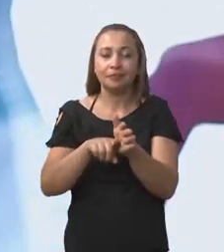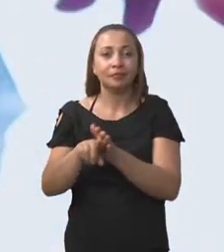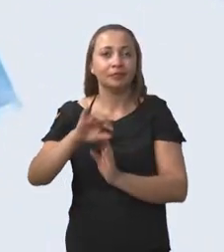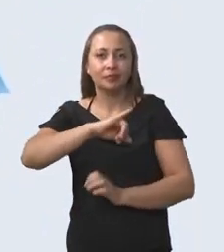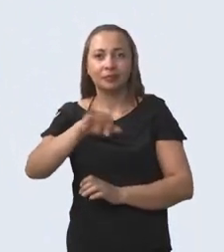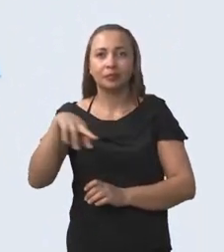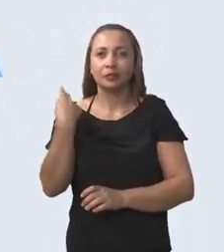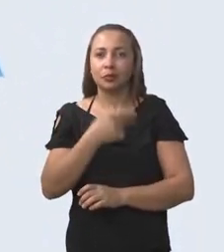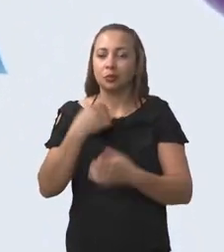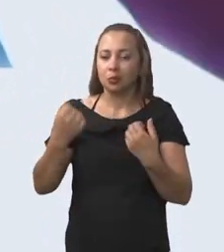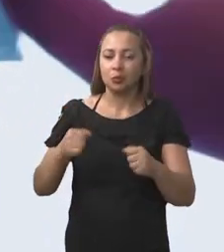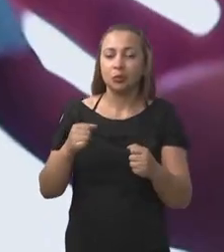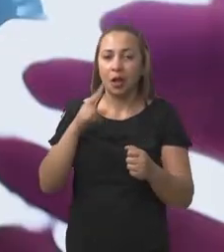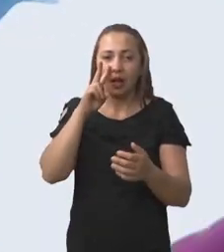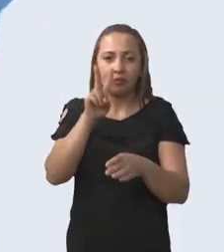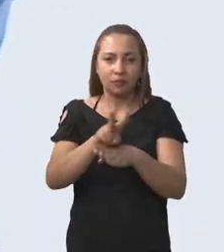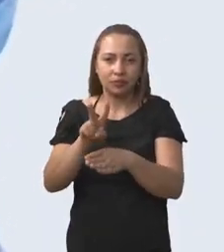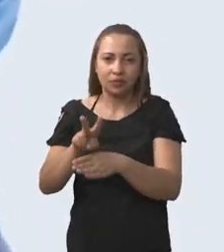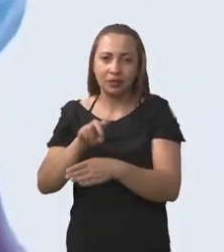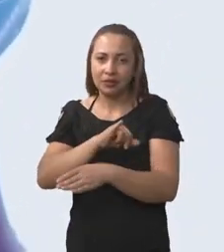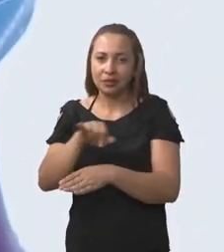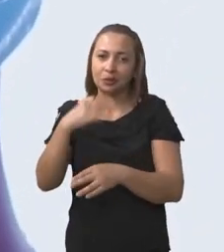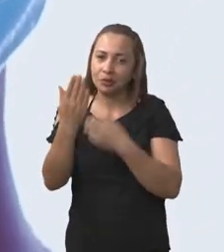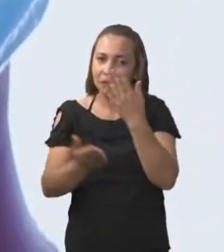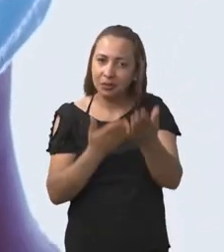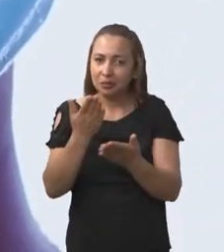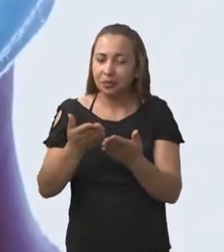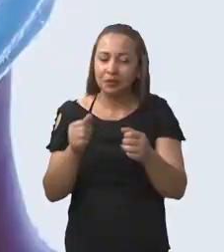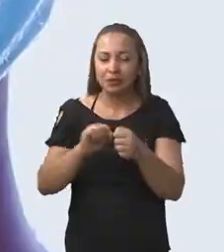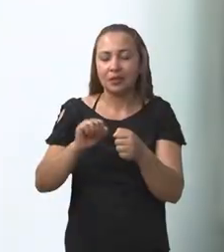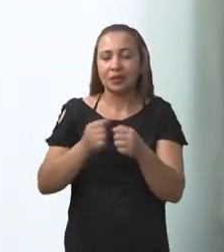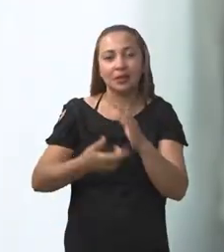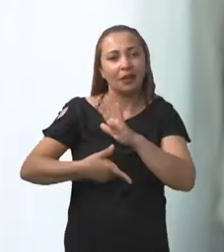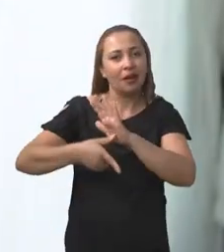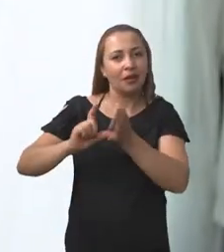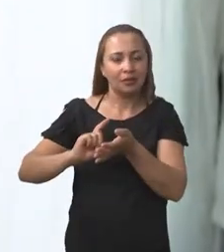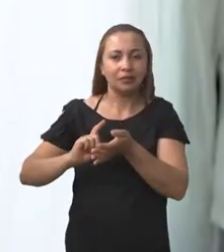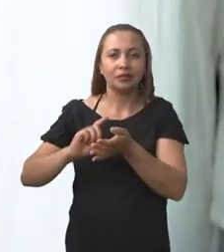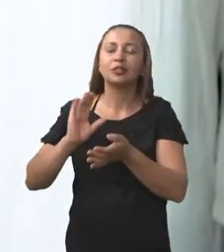pudesse avaliar se os tratamentos que a gente vinha fazendo, se eles